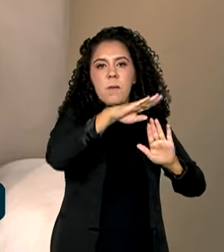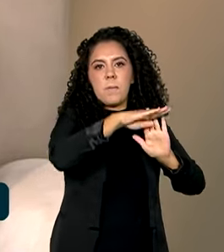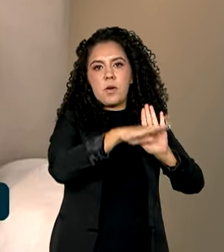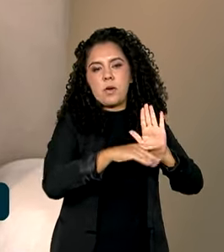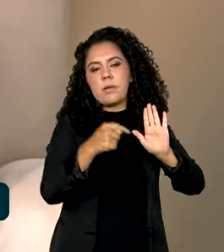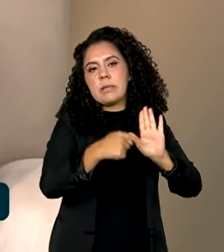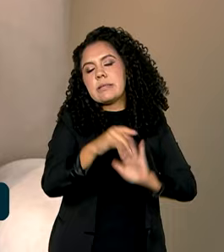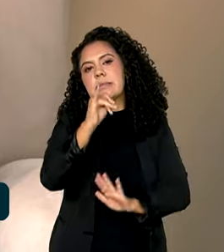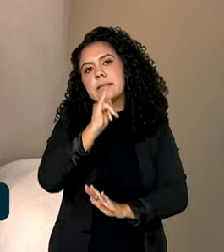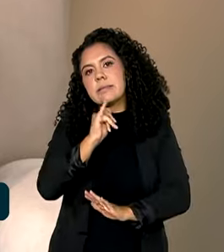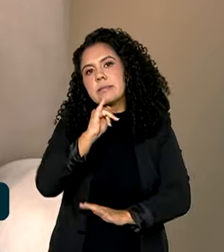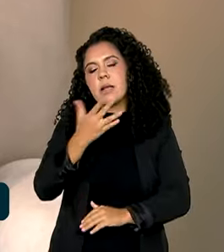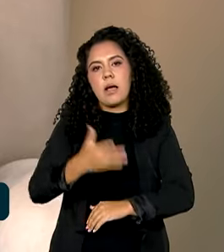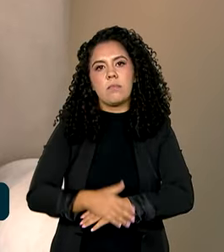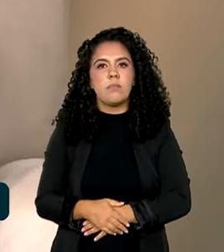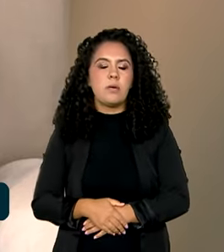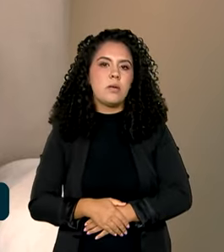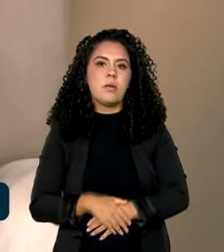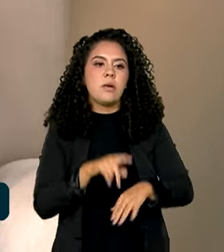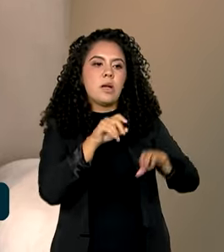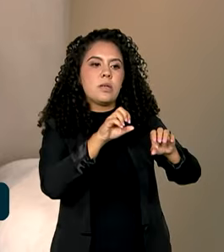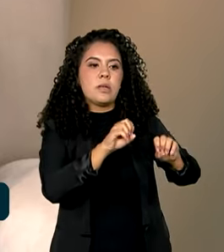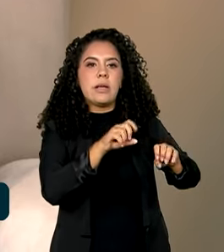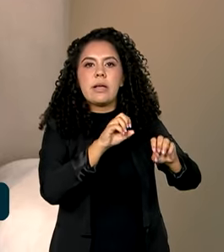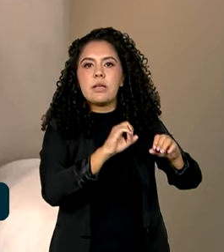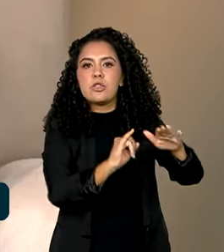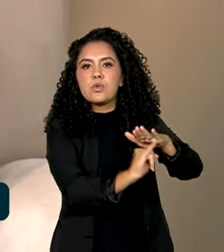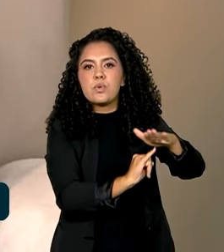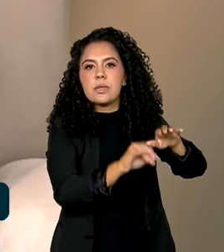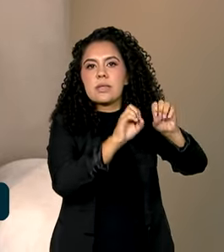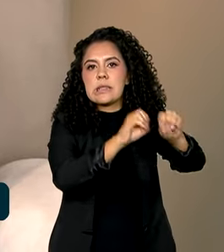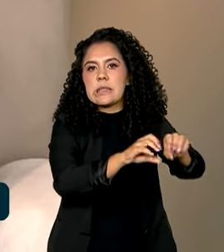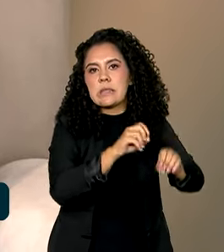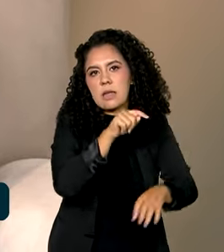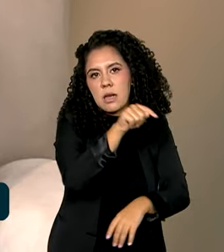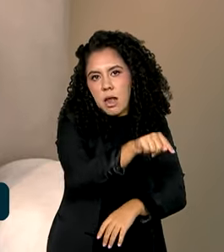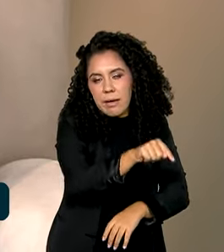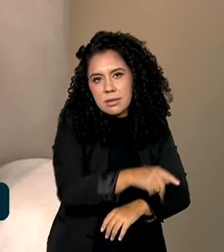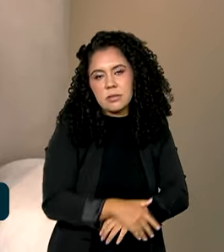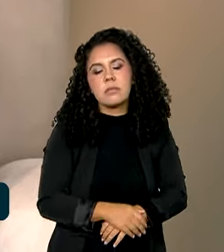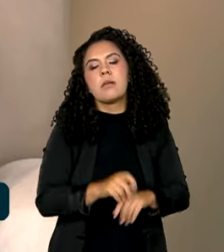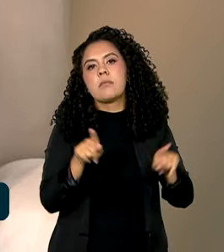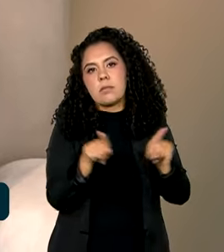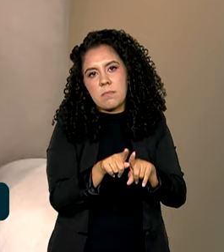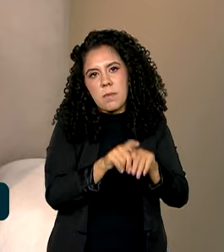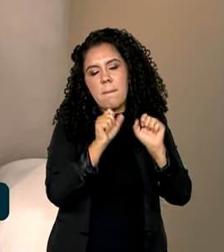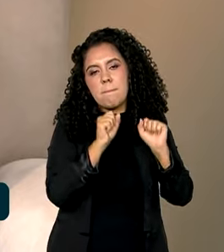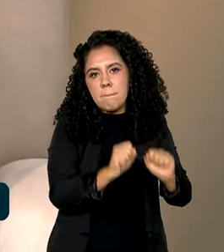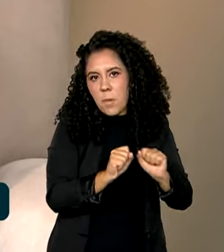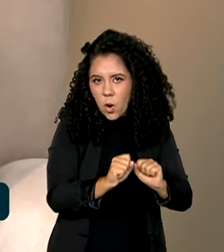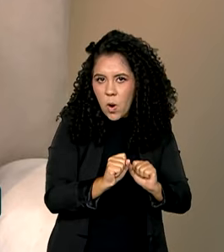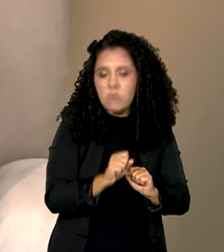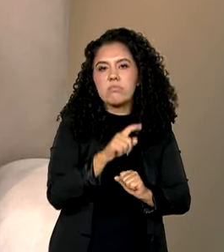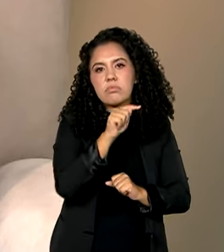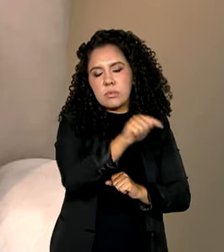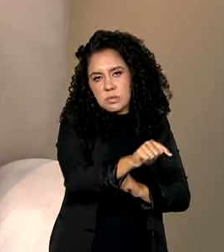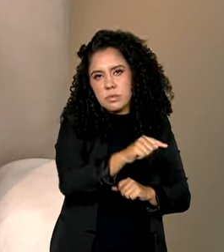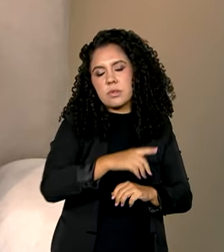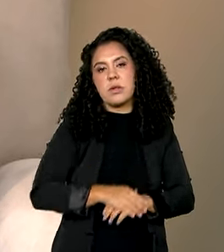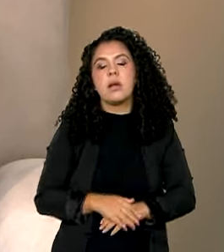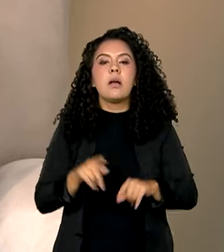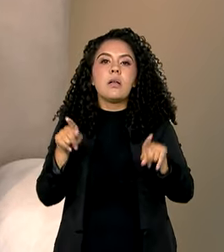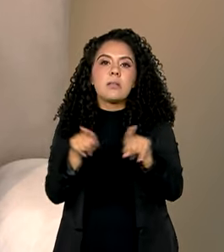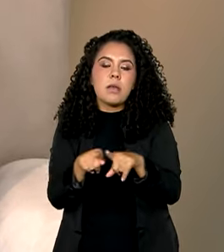A dívida com a instituição de ensino, que foi a busca prioritária dos devedores,